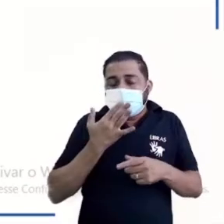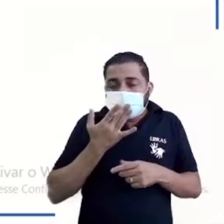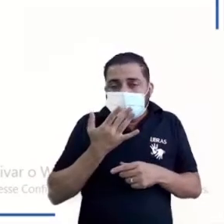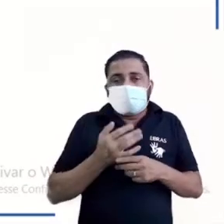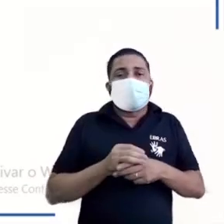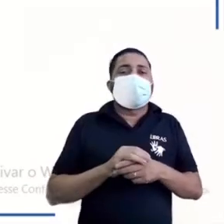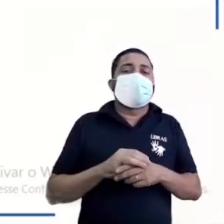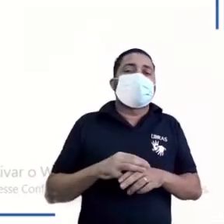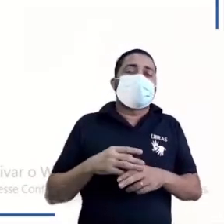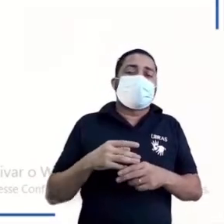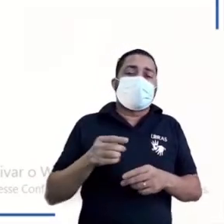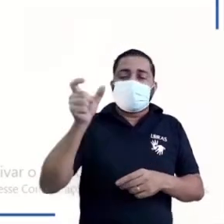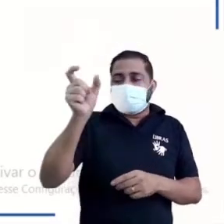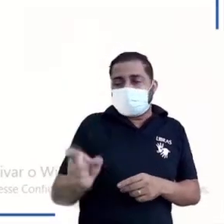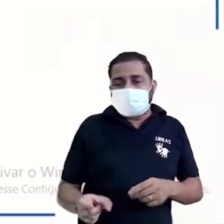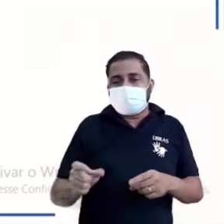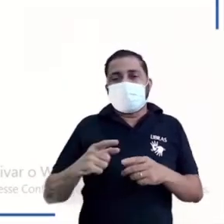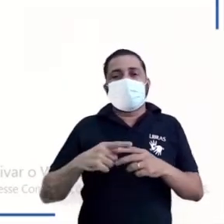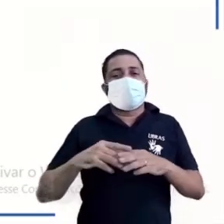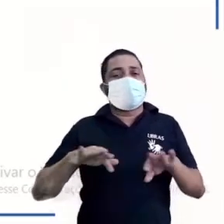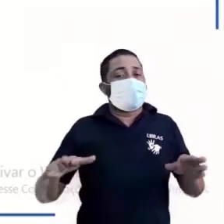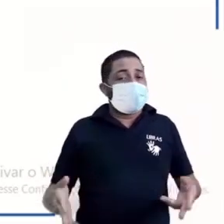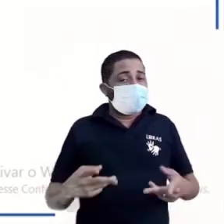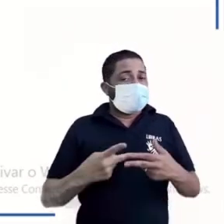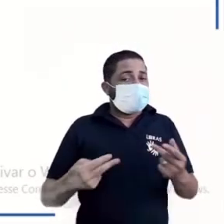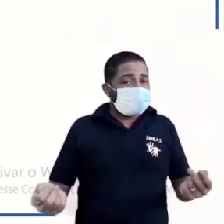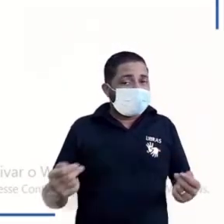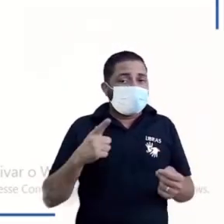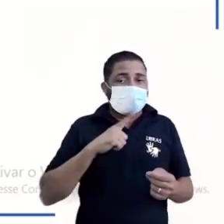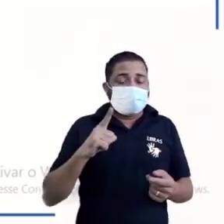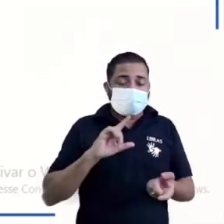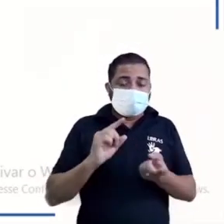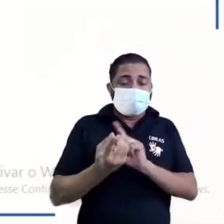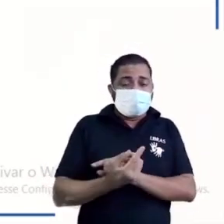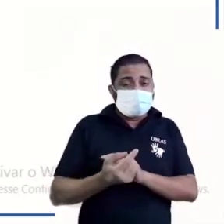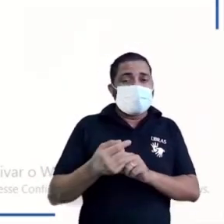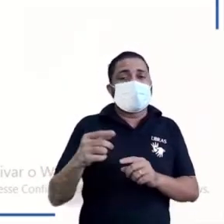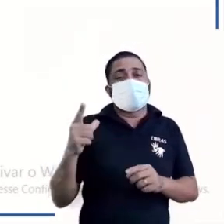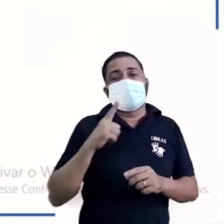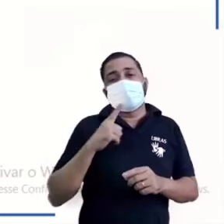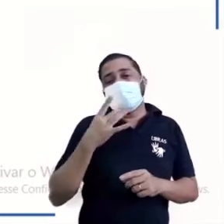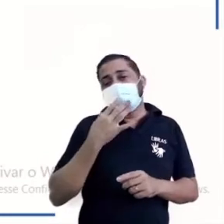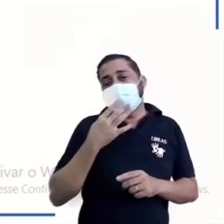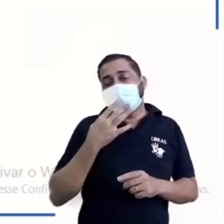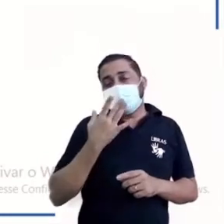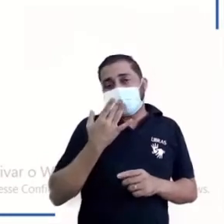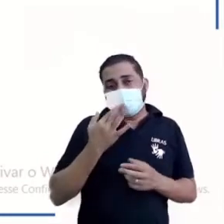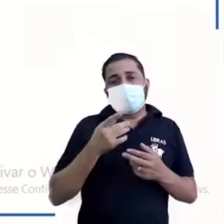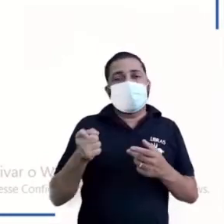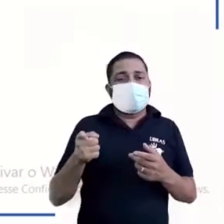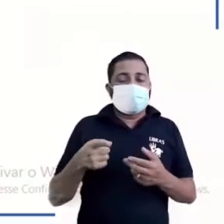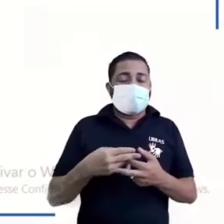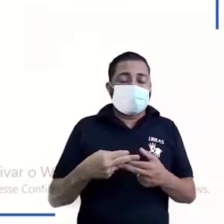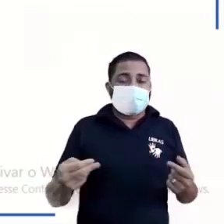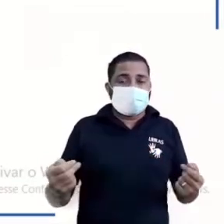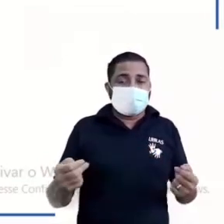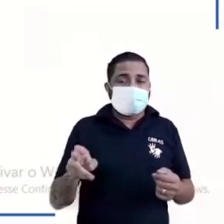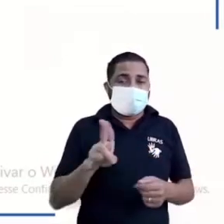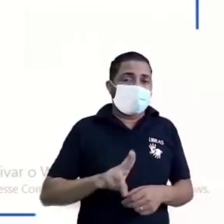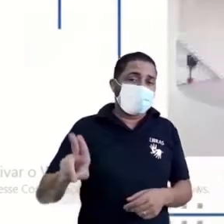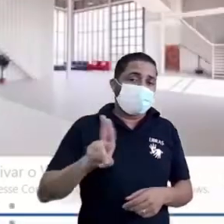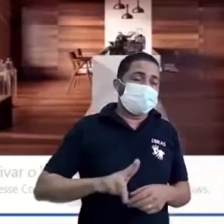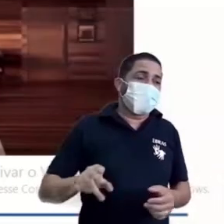e nos móveis, onde você tem esse contraste e você tem um destaque desses elementos que estão sendo utilizados na